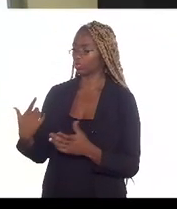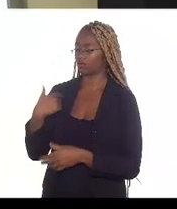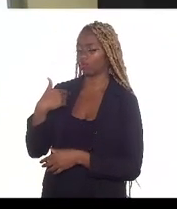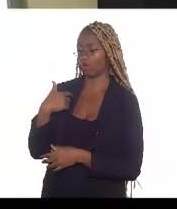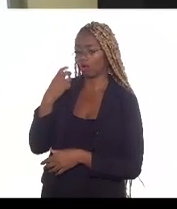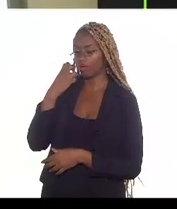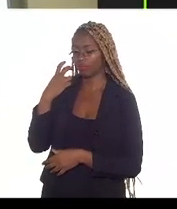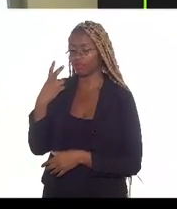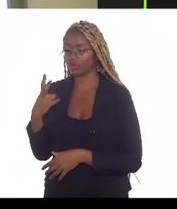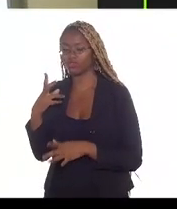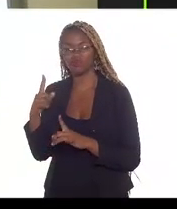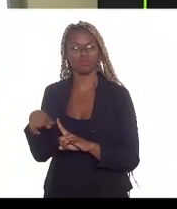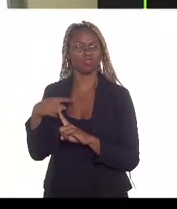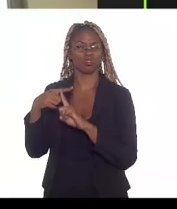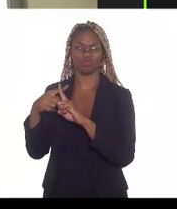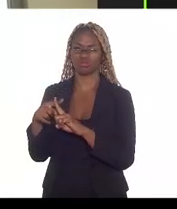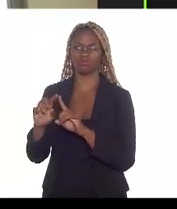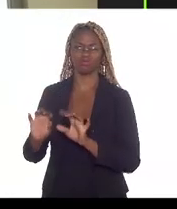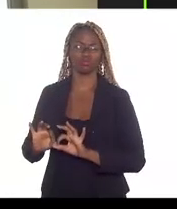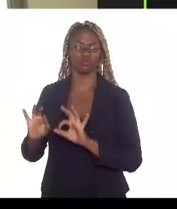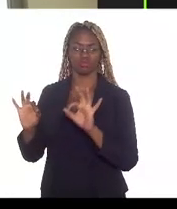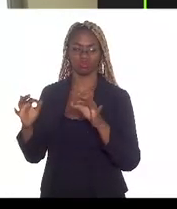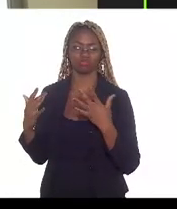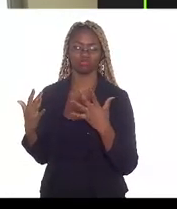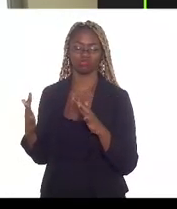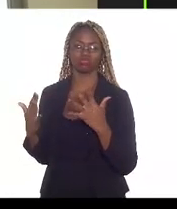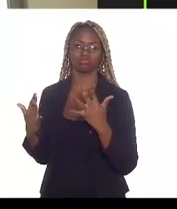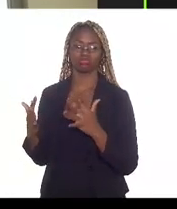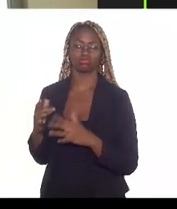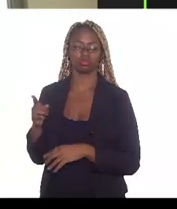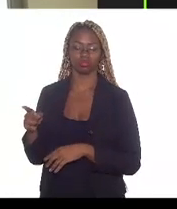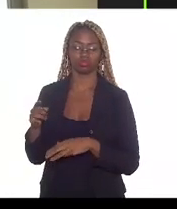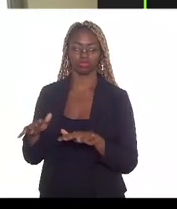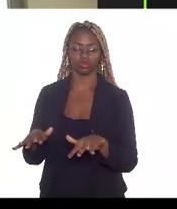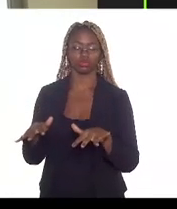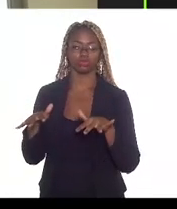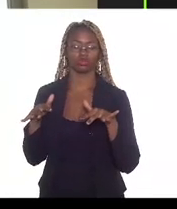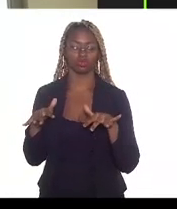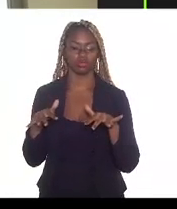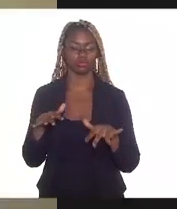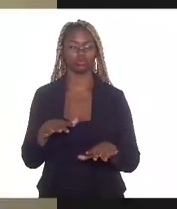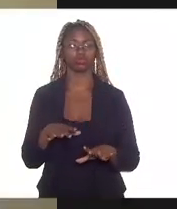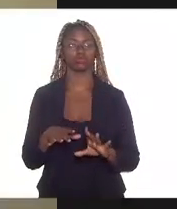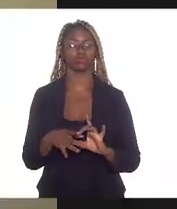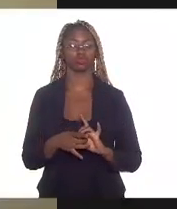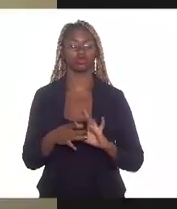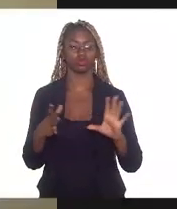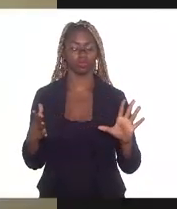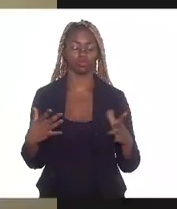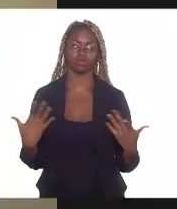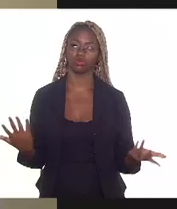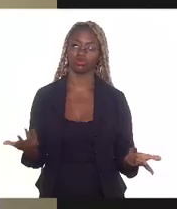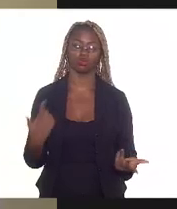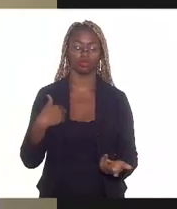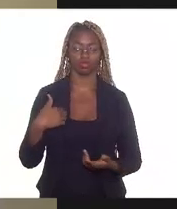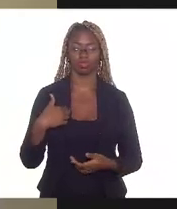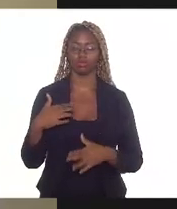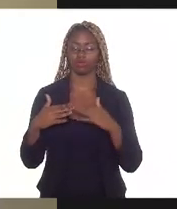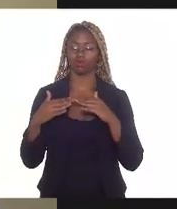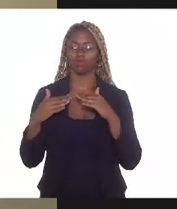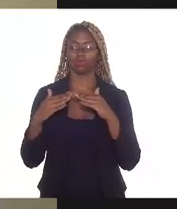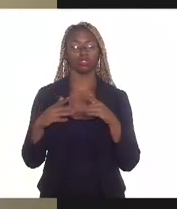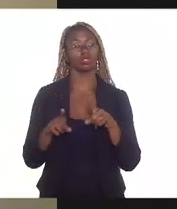Eu vejo de forma muito positiva a audiência pública. Vejo de forma muito positiva. Eu queria,